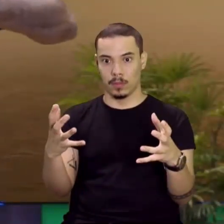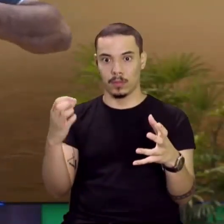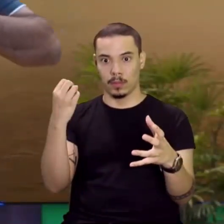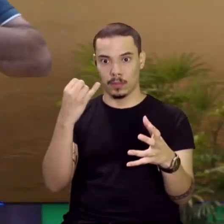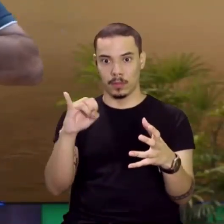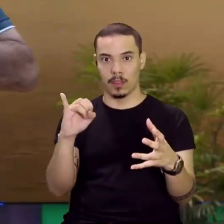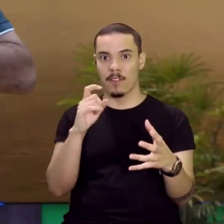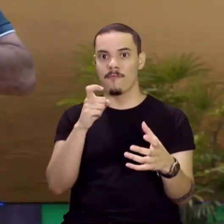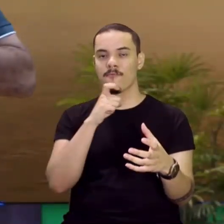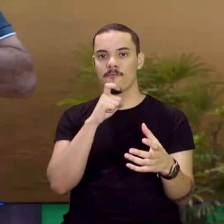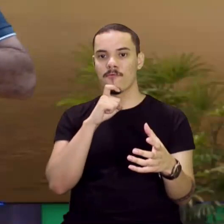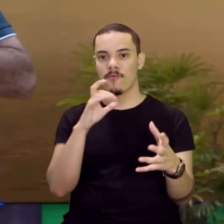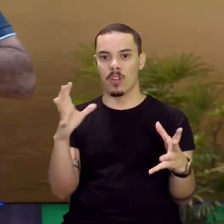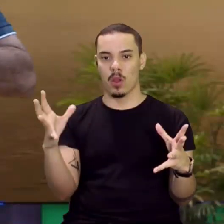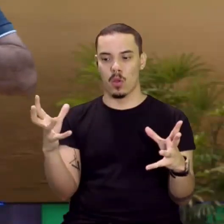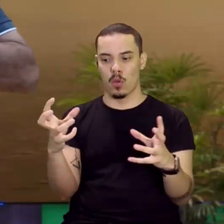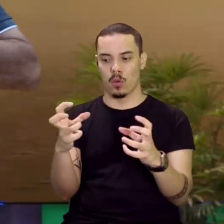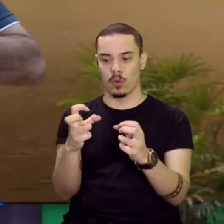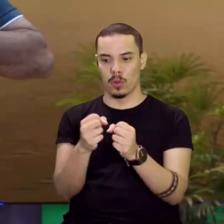ela esfria, ela contrai.